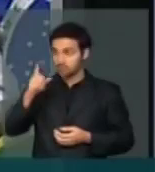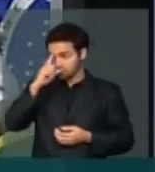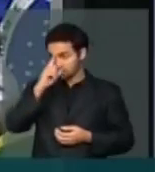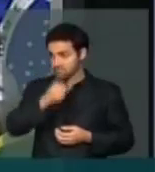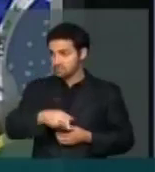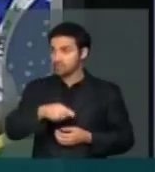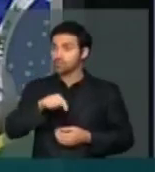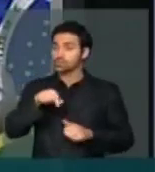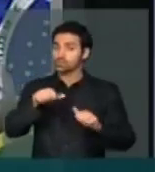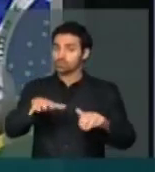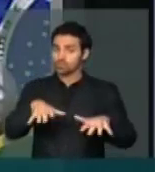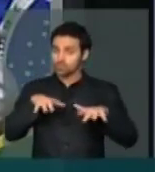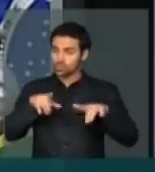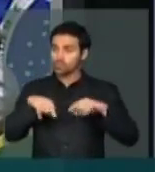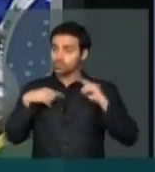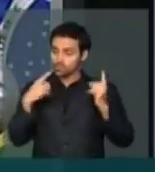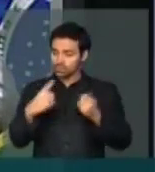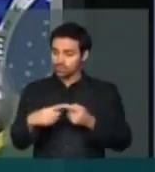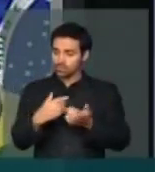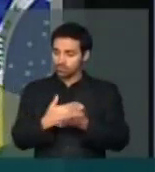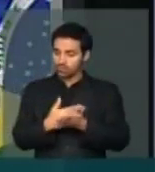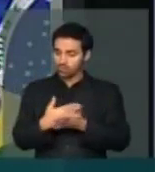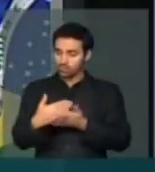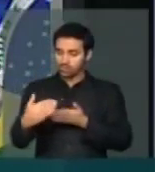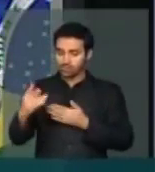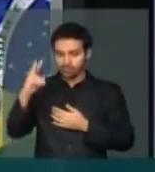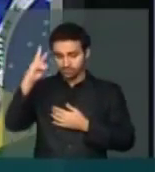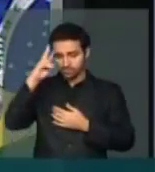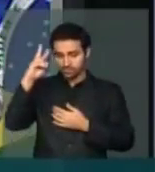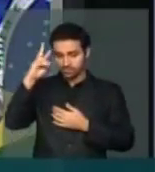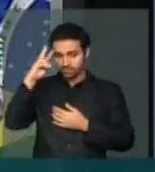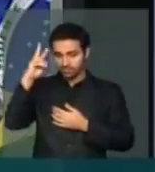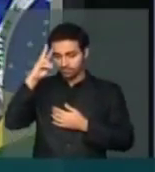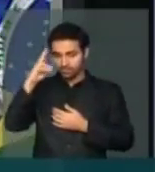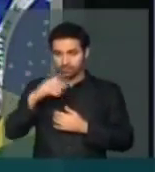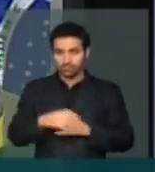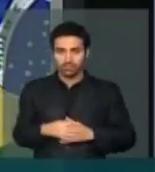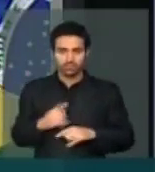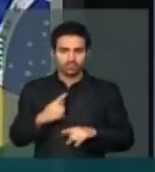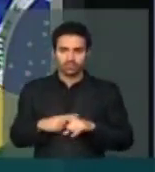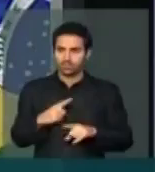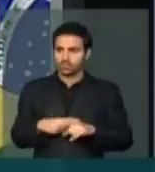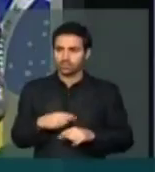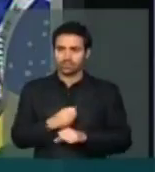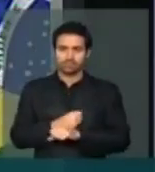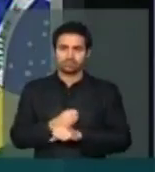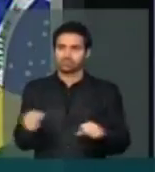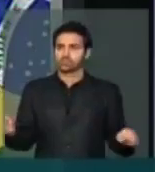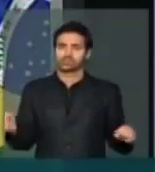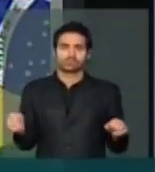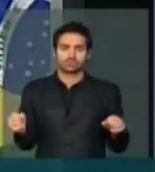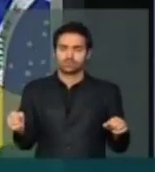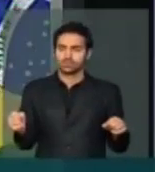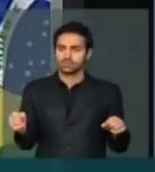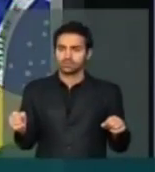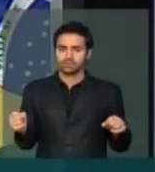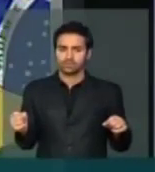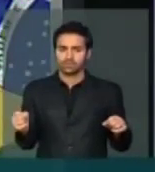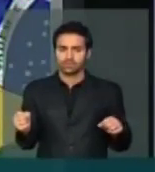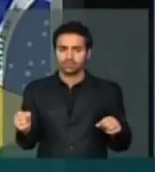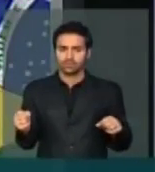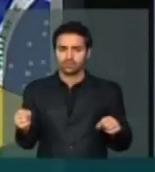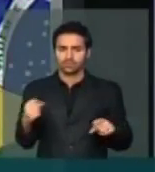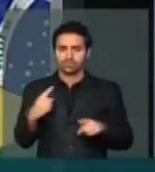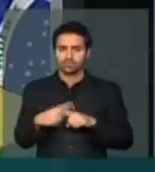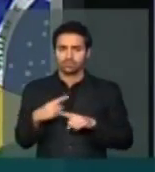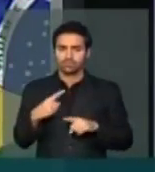dessa sessão na segunda-feira. Não tinha mais cabimento esse subterfúgio